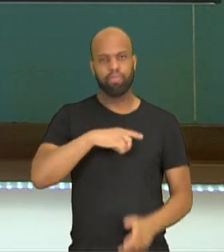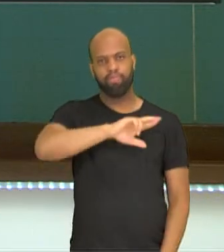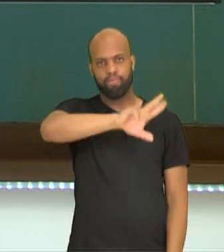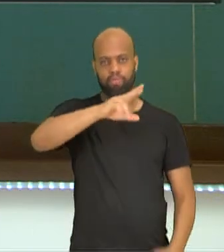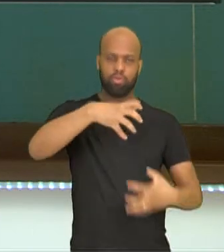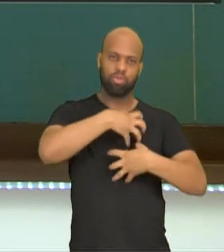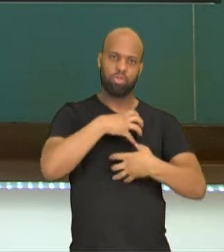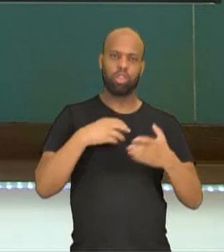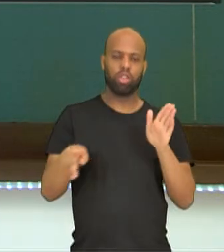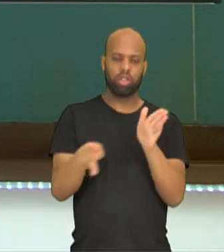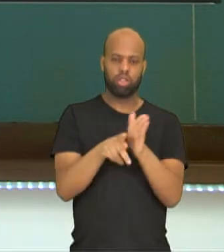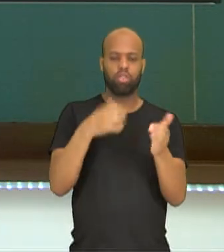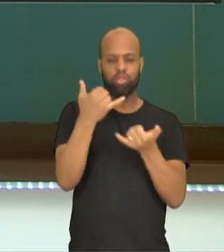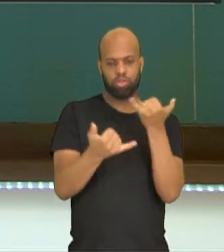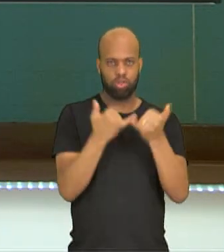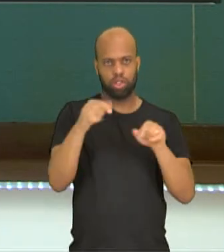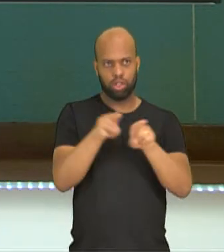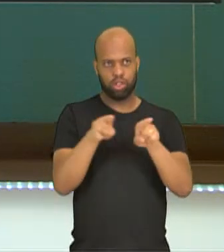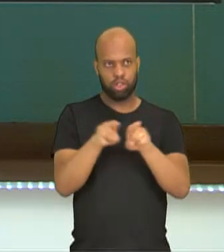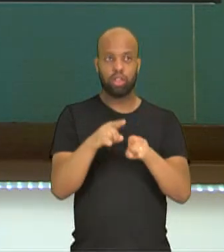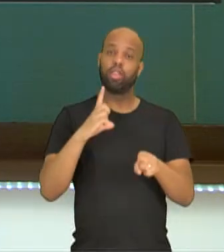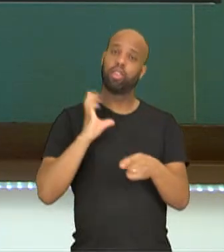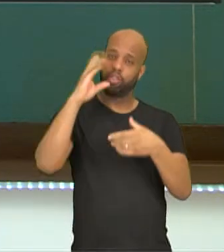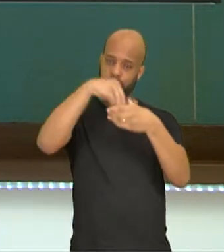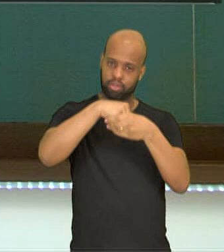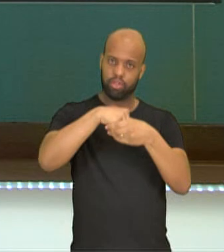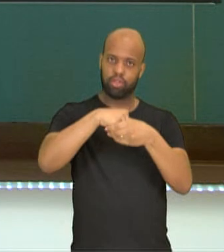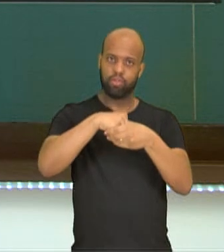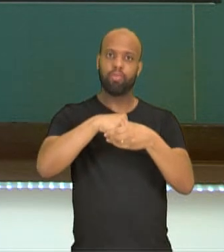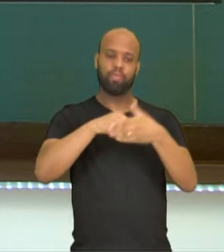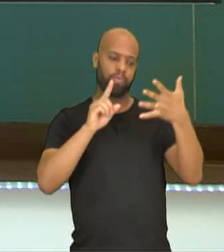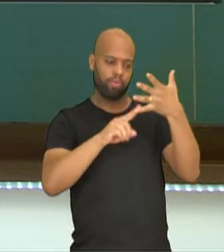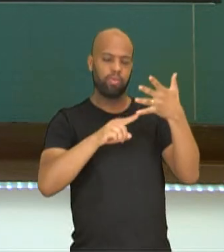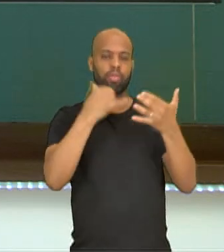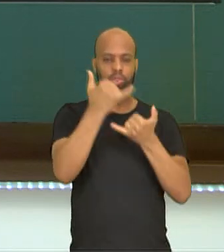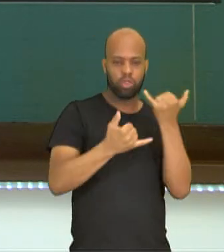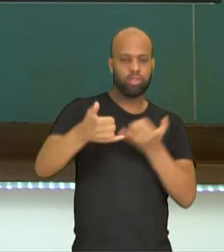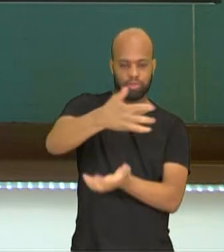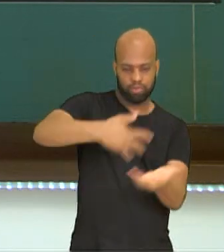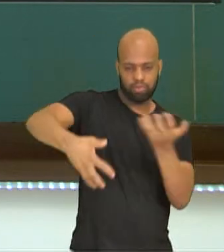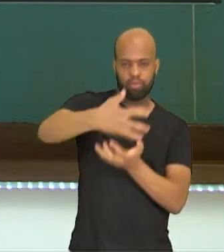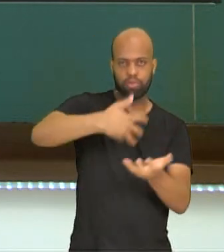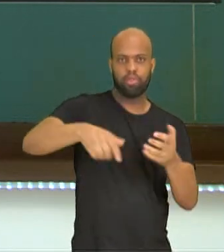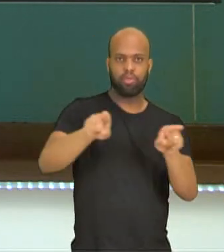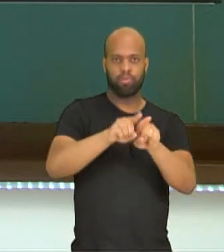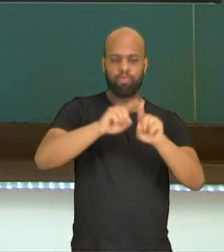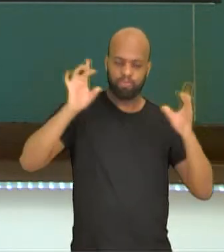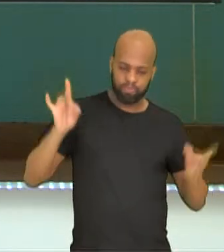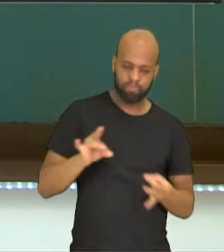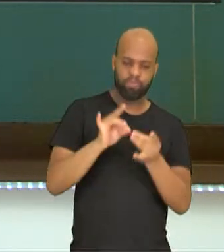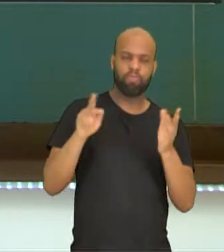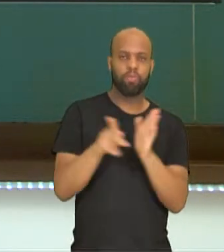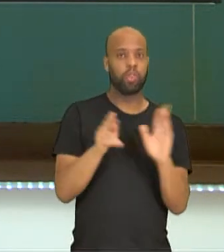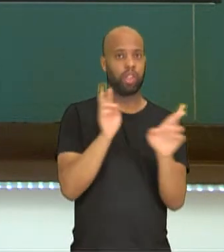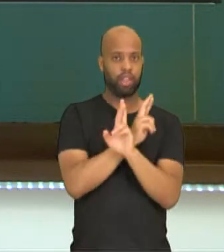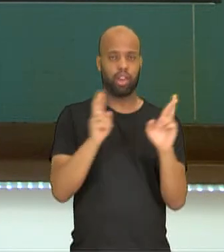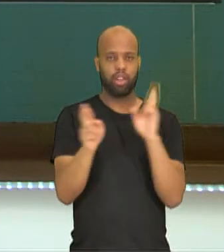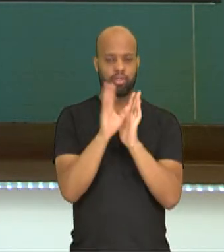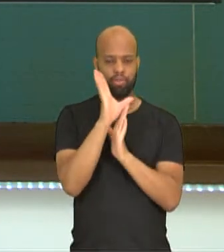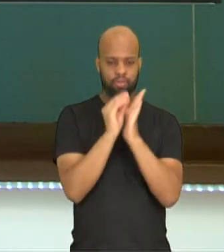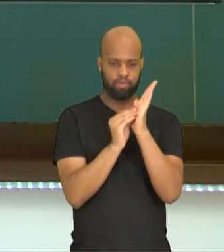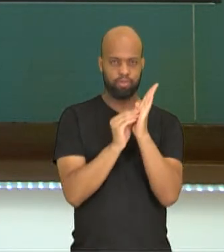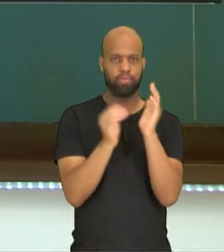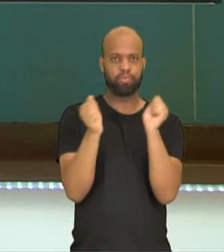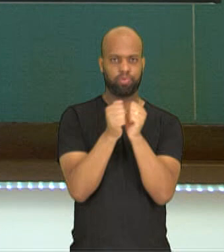de jogar. Entre elas, os jogos cooperativos, que entram nessa especificidade, nessa relação de conteúdo